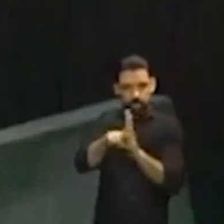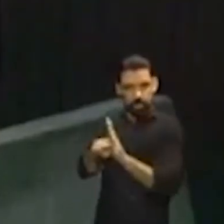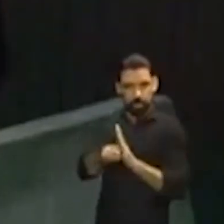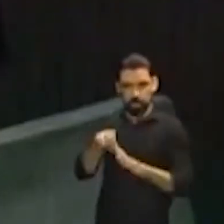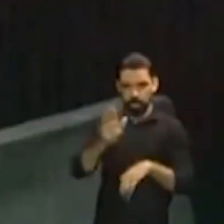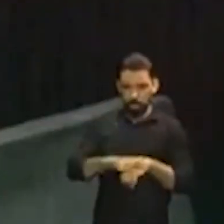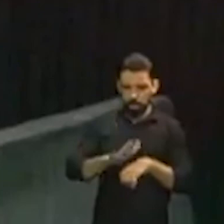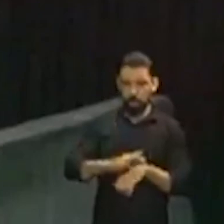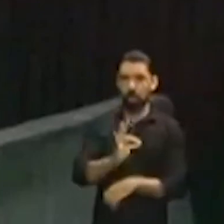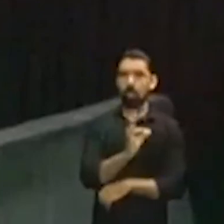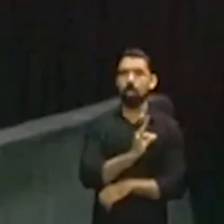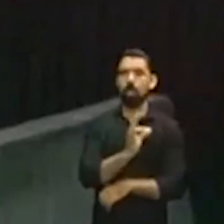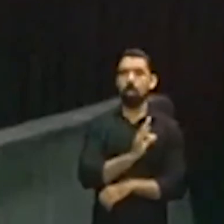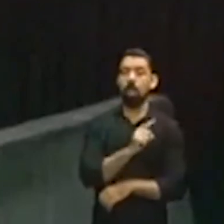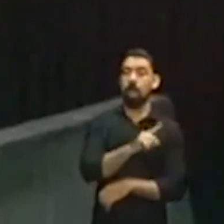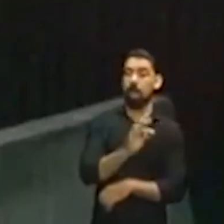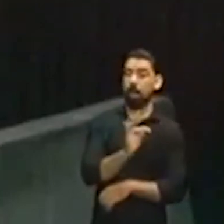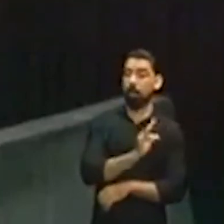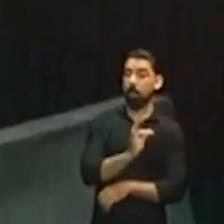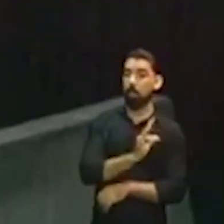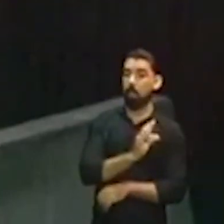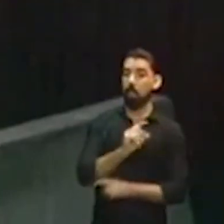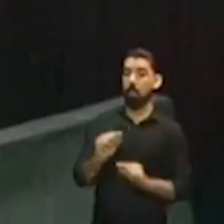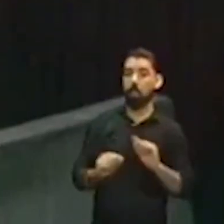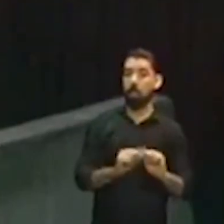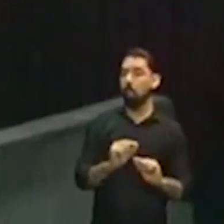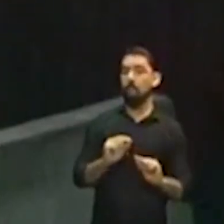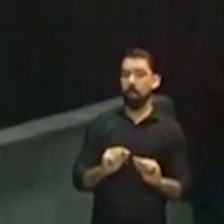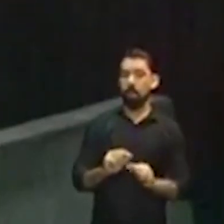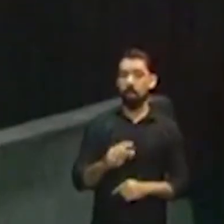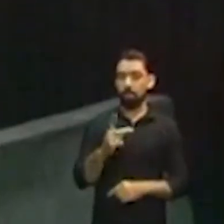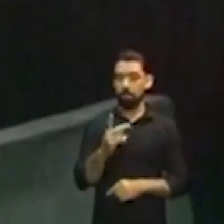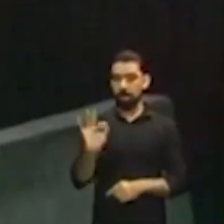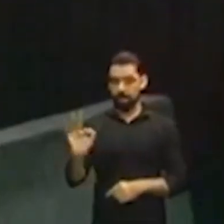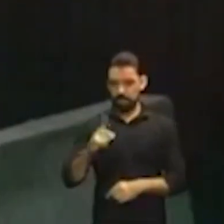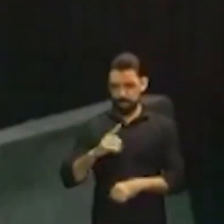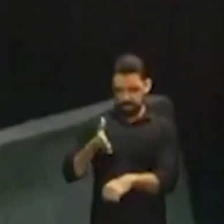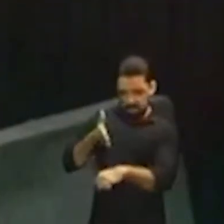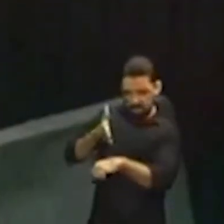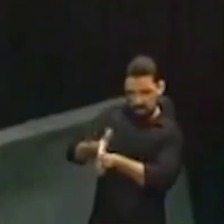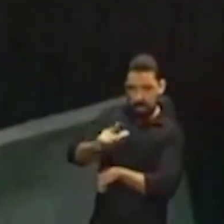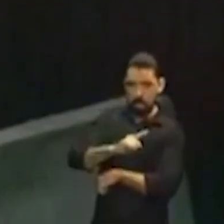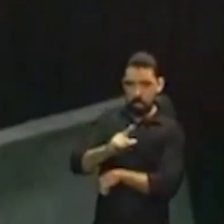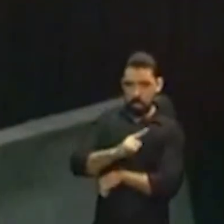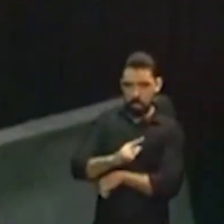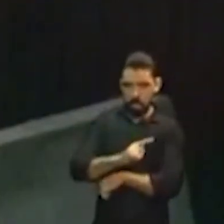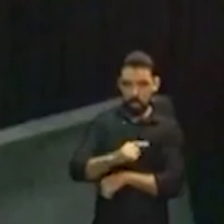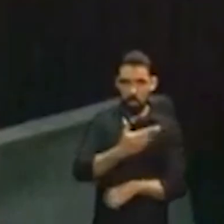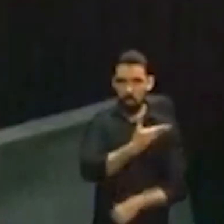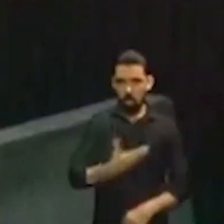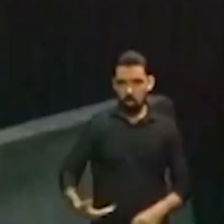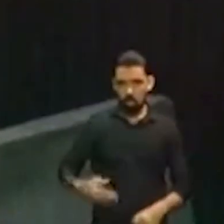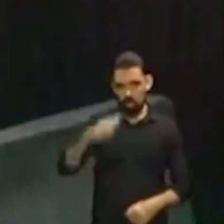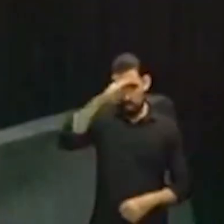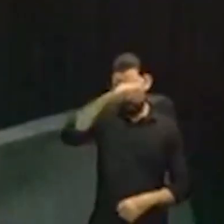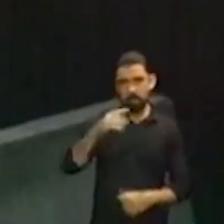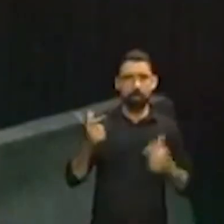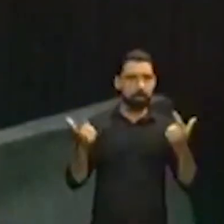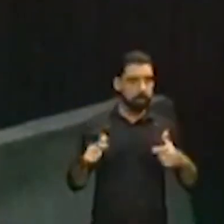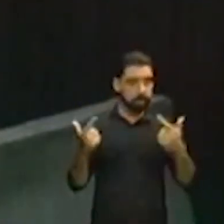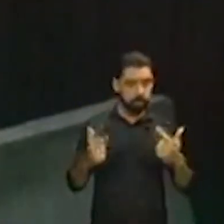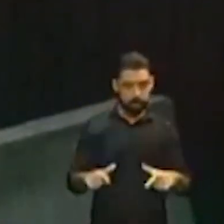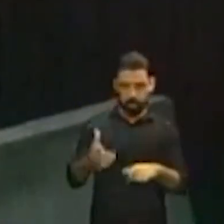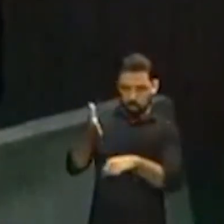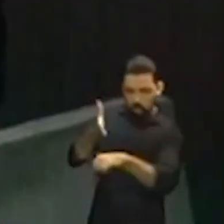pela uma polícia que não existe interferência do poder executivo do governo de Bolsonaro, não